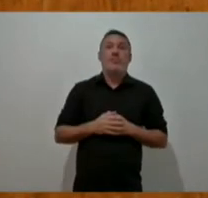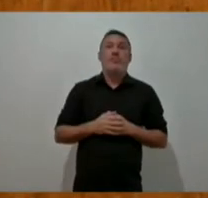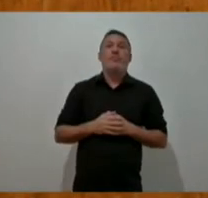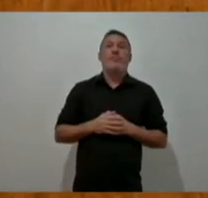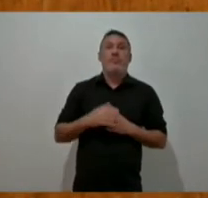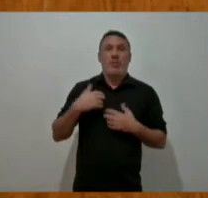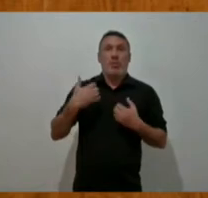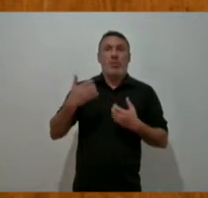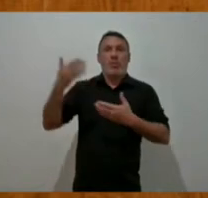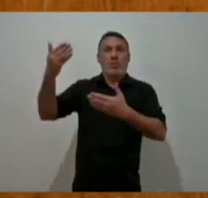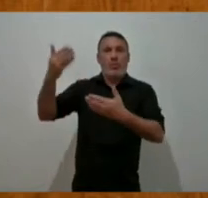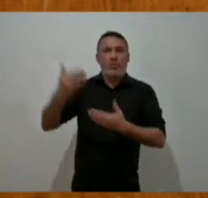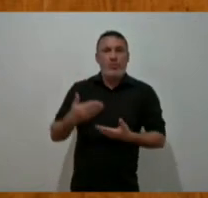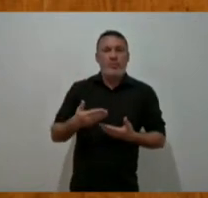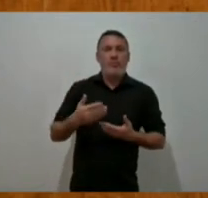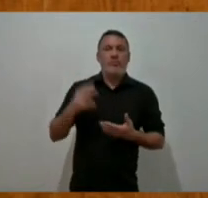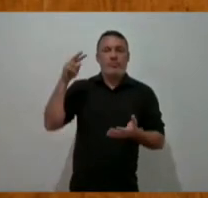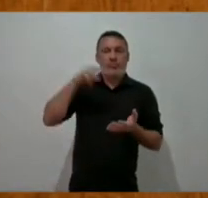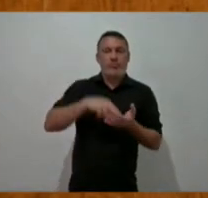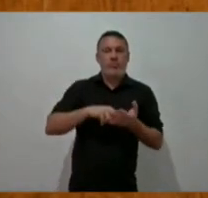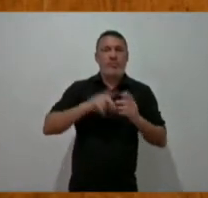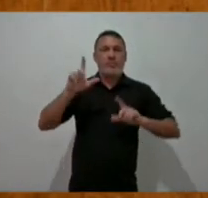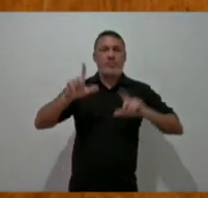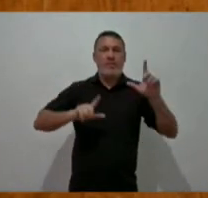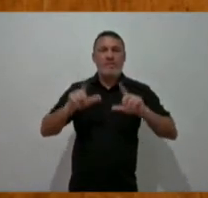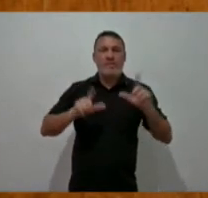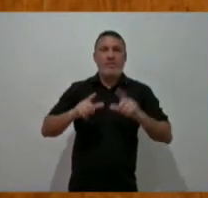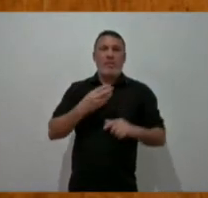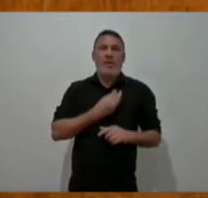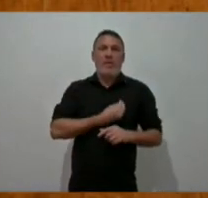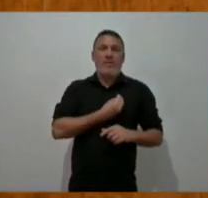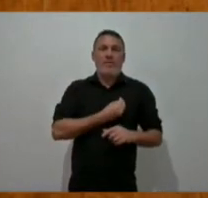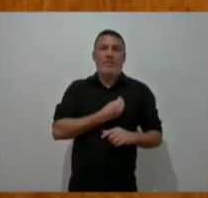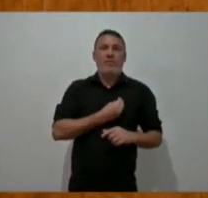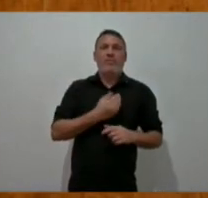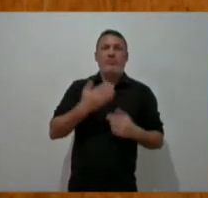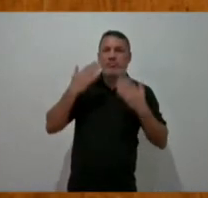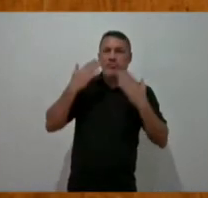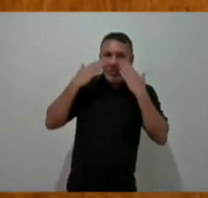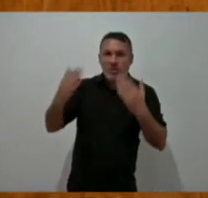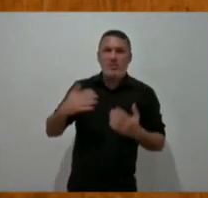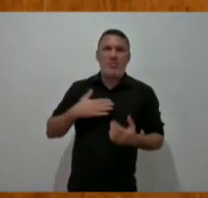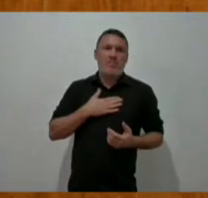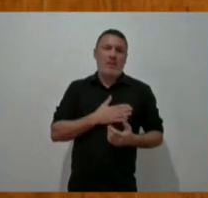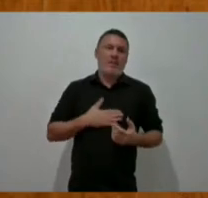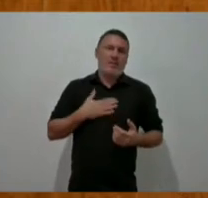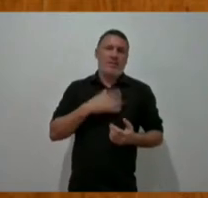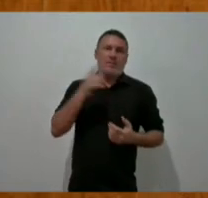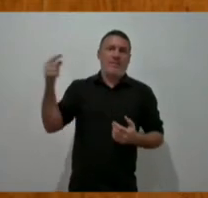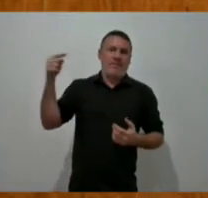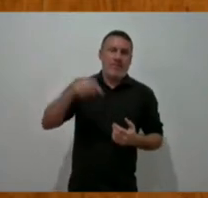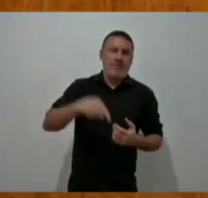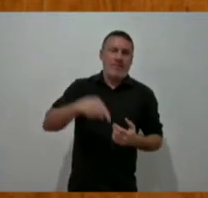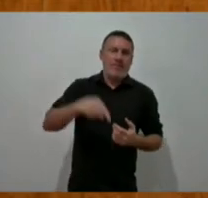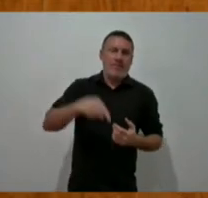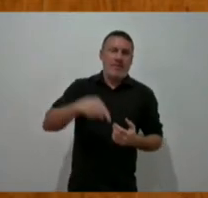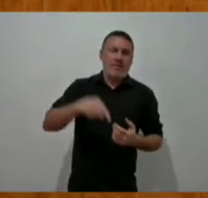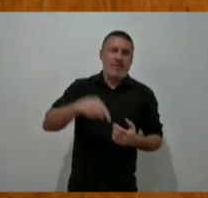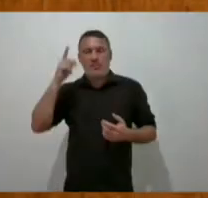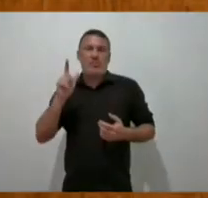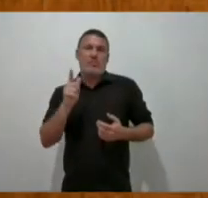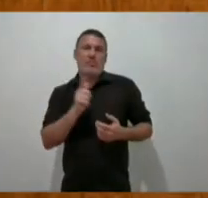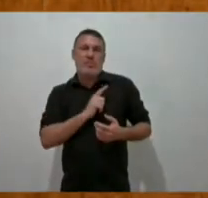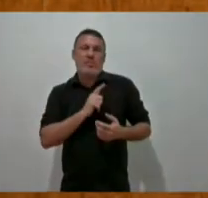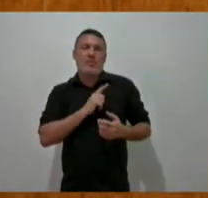TV Record. Vai ser um prazer a gente poder te receber aqui para homenagear essas pessoas que marcaram a história do nosso estado. Muito obrigado pela